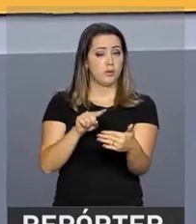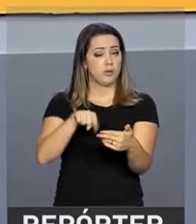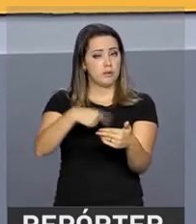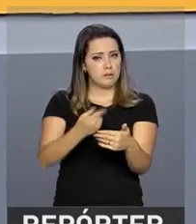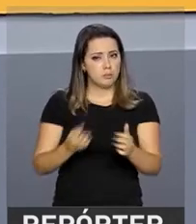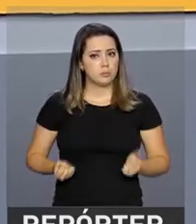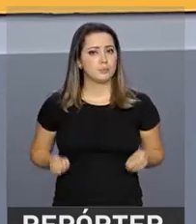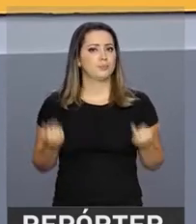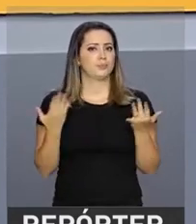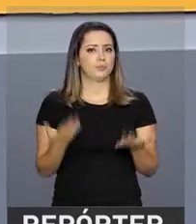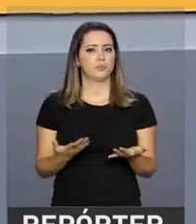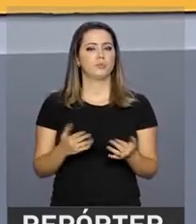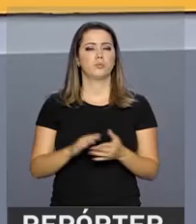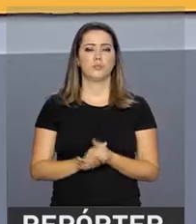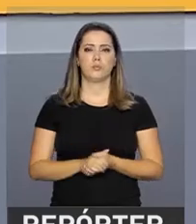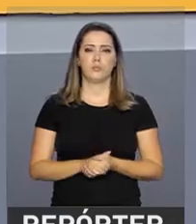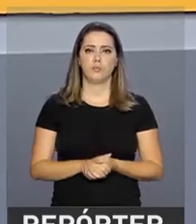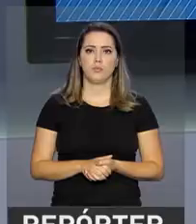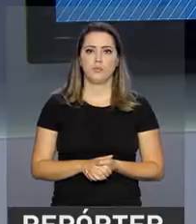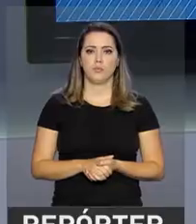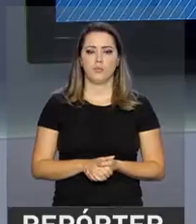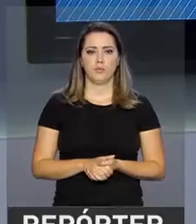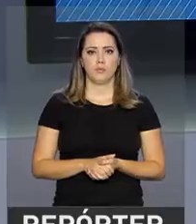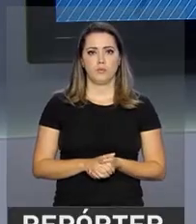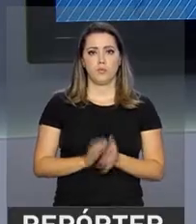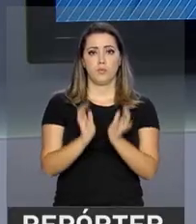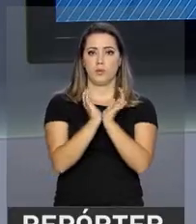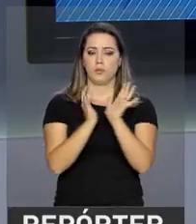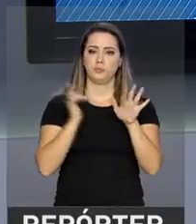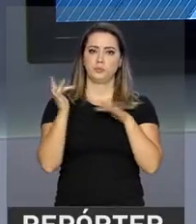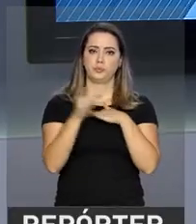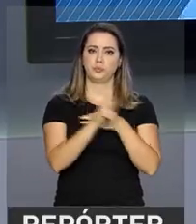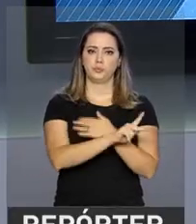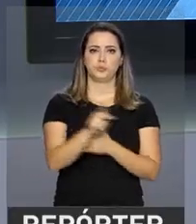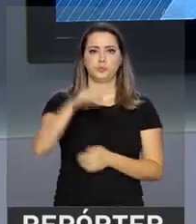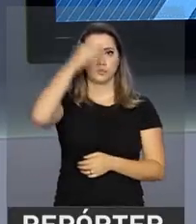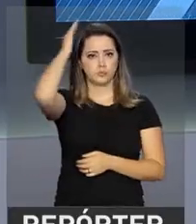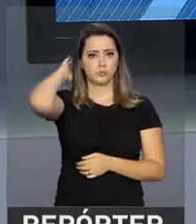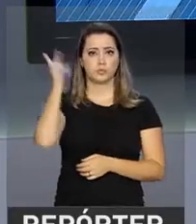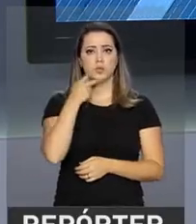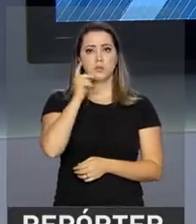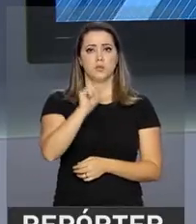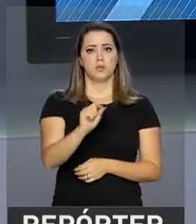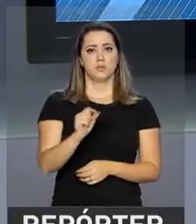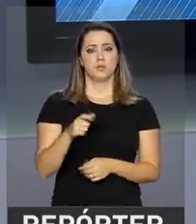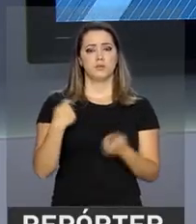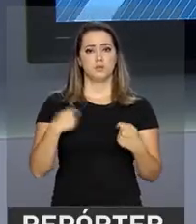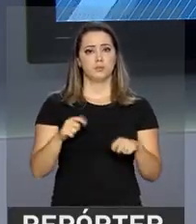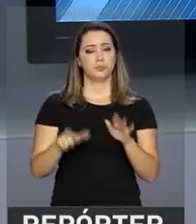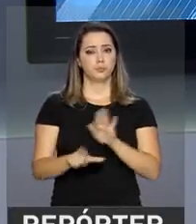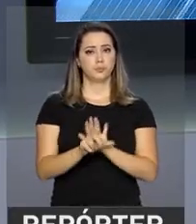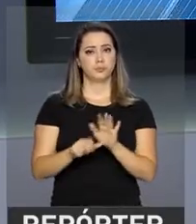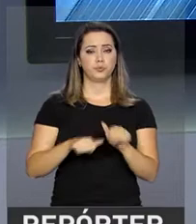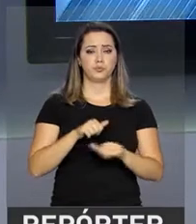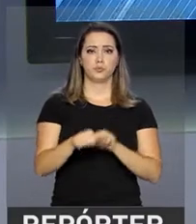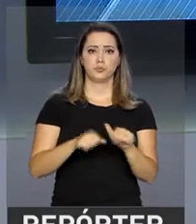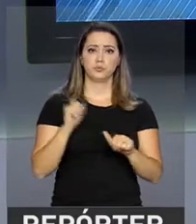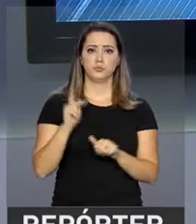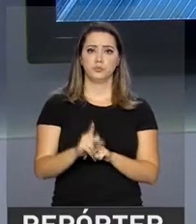com isso, cumprir a meta fiscal. Nas redes sociais, o presidente Michel Temer voltou a defender a reforma da